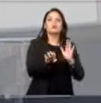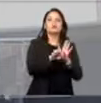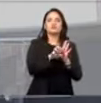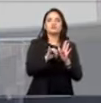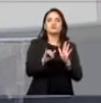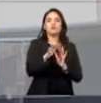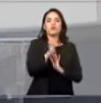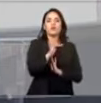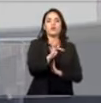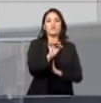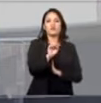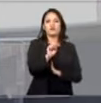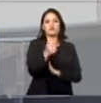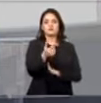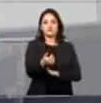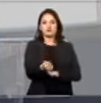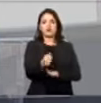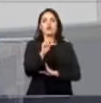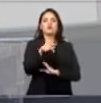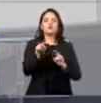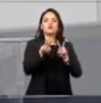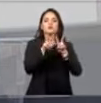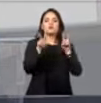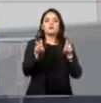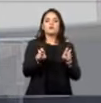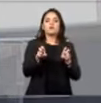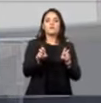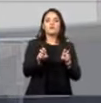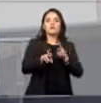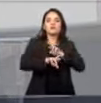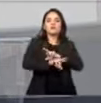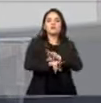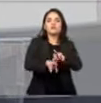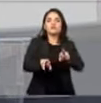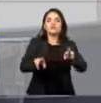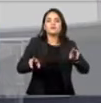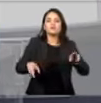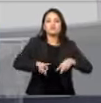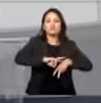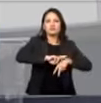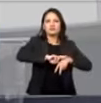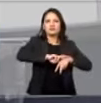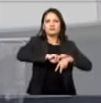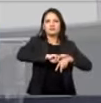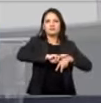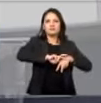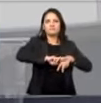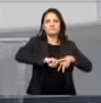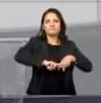FSA, relativo ao tema da diversidade de gênero.